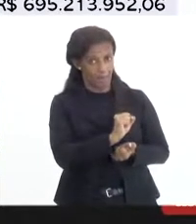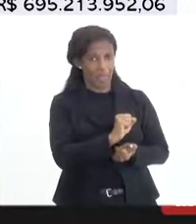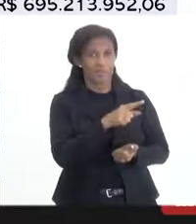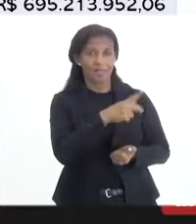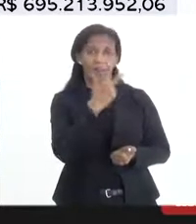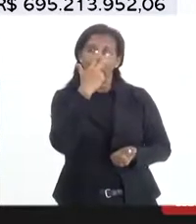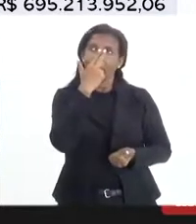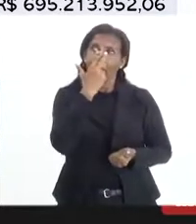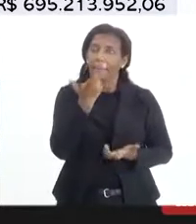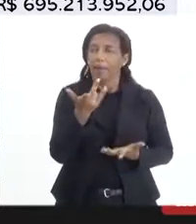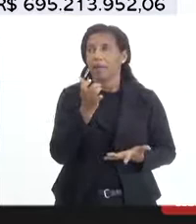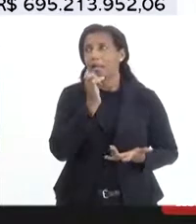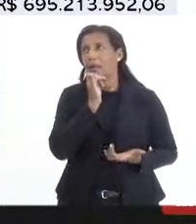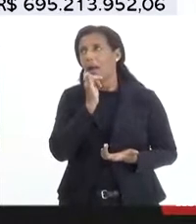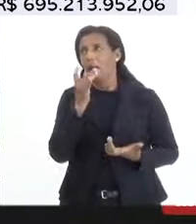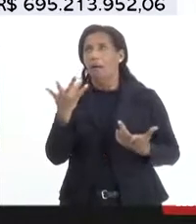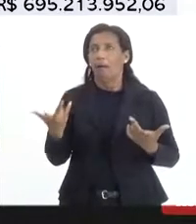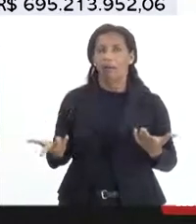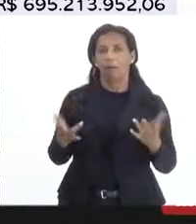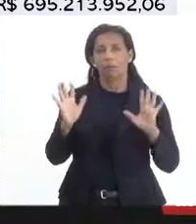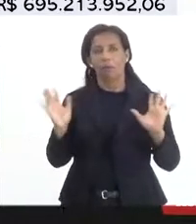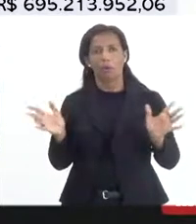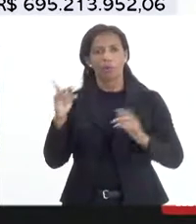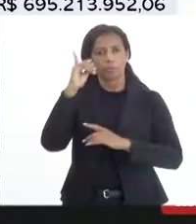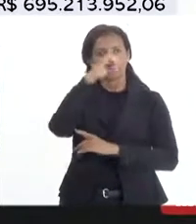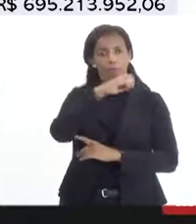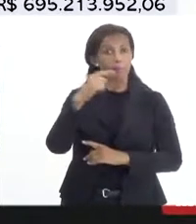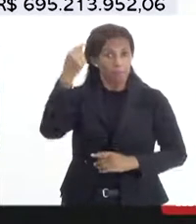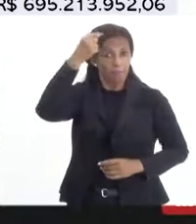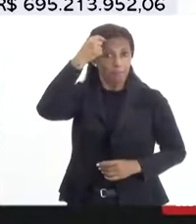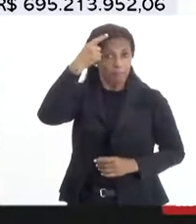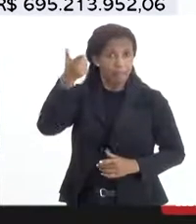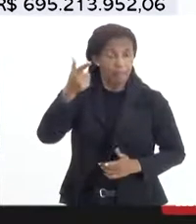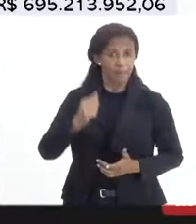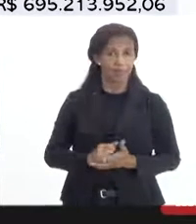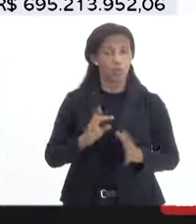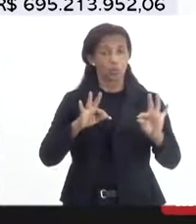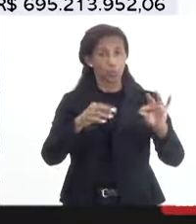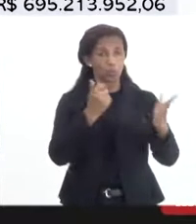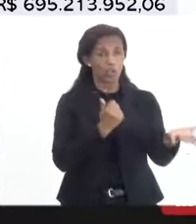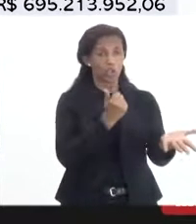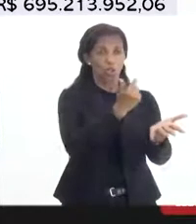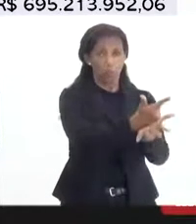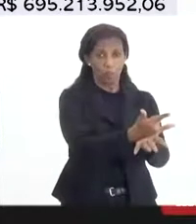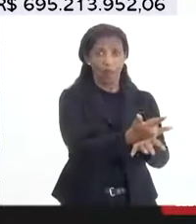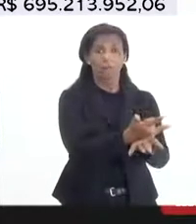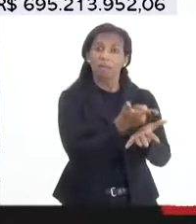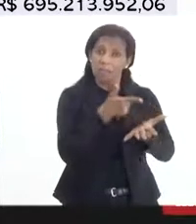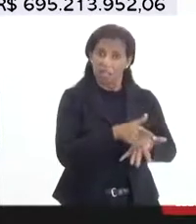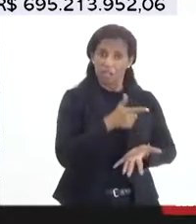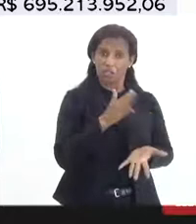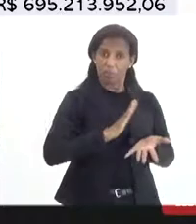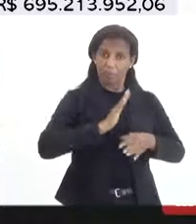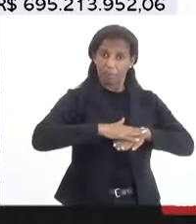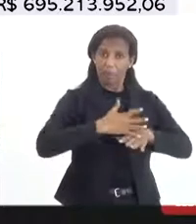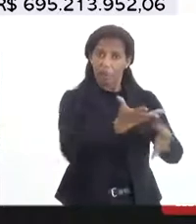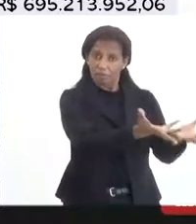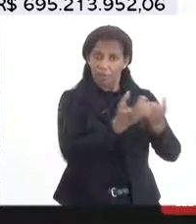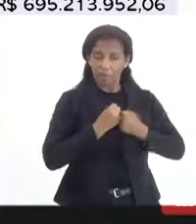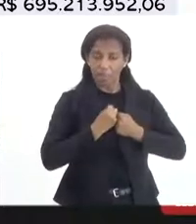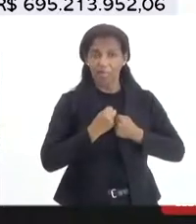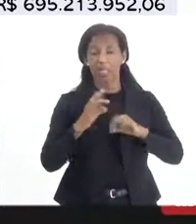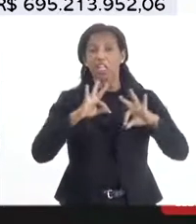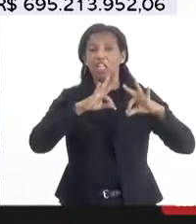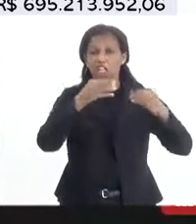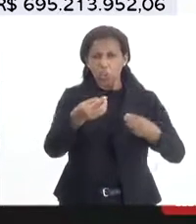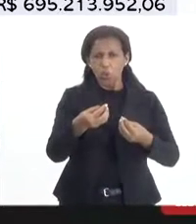parecer assim, ai, nossa, que rame-rame, mas é exatamente assim que eles pensam. Tudo que eles comprarem com crédito, eles vão querer tomar o crédito, e todas as saídas que eles puderem fazer